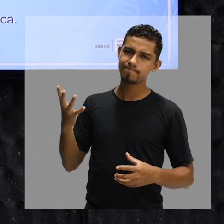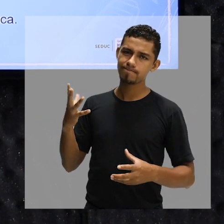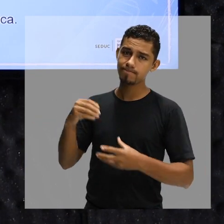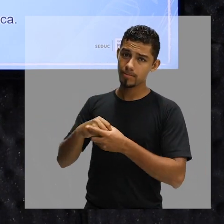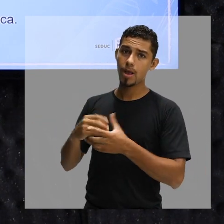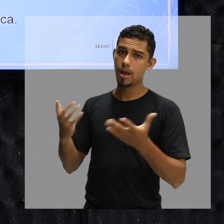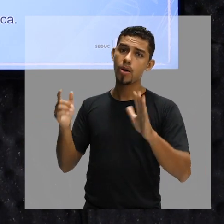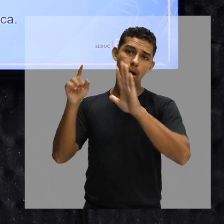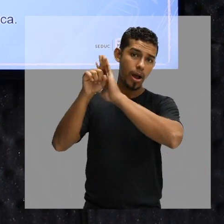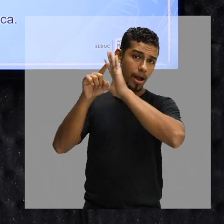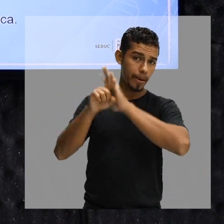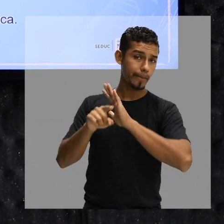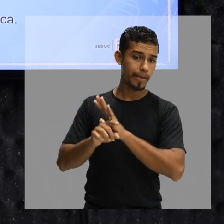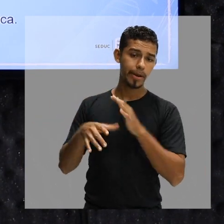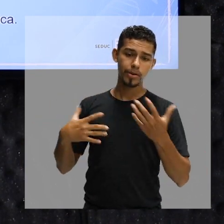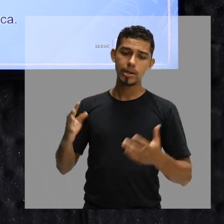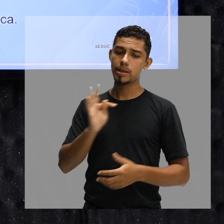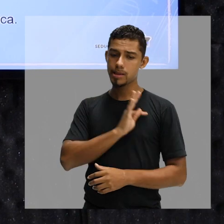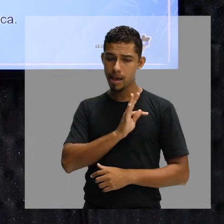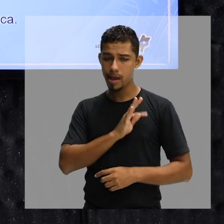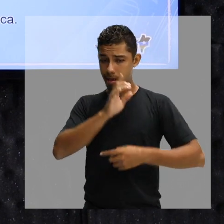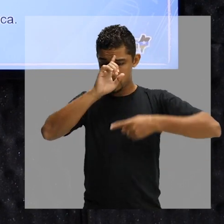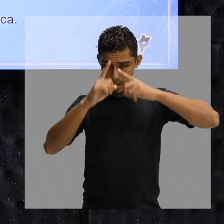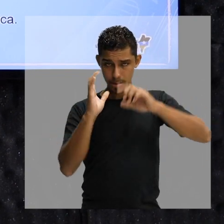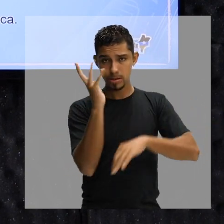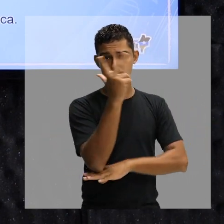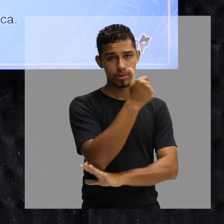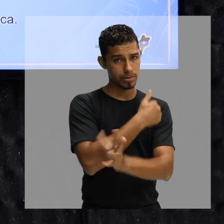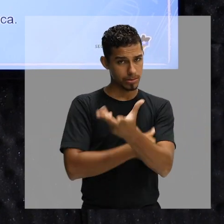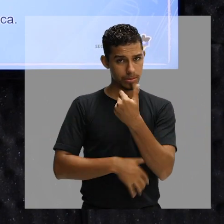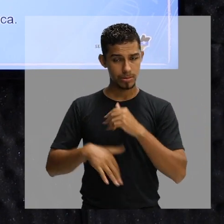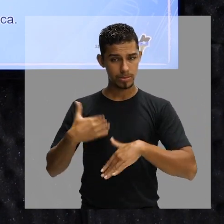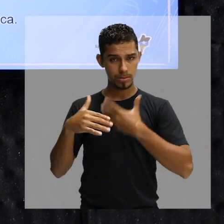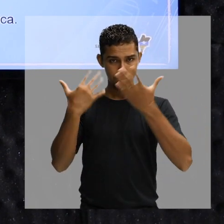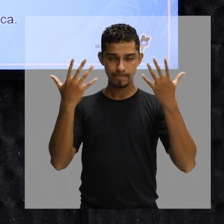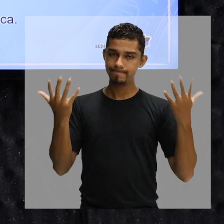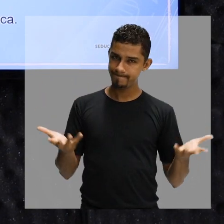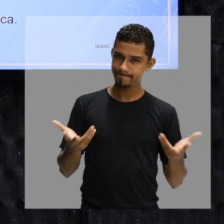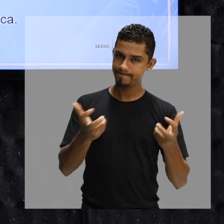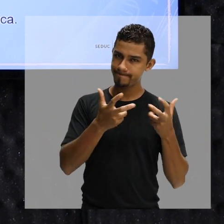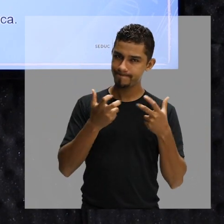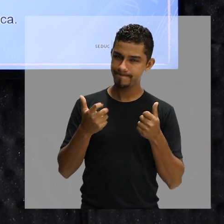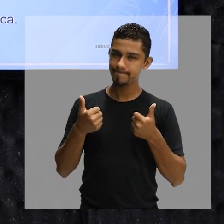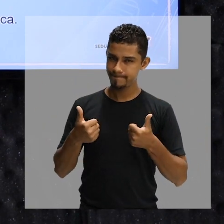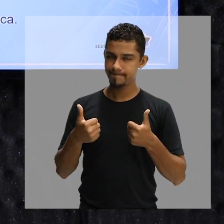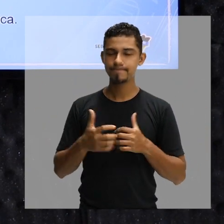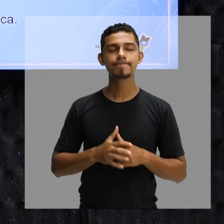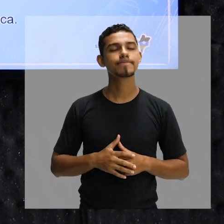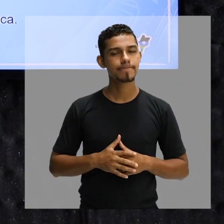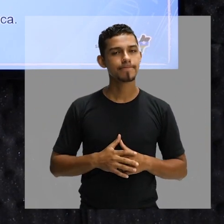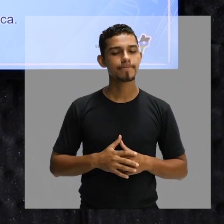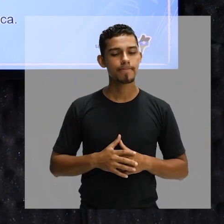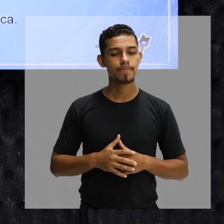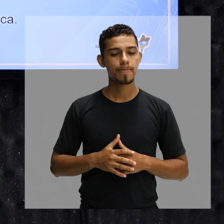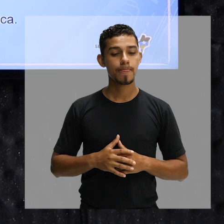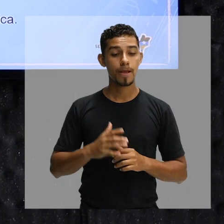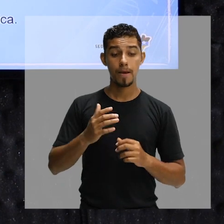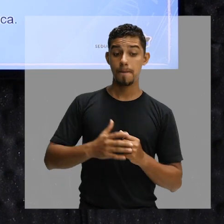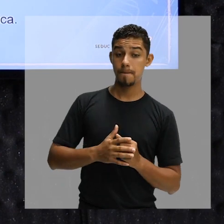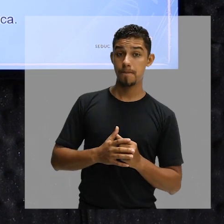tá, a ver com este elemento das técnicas e a dominação da natureza. Correto? O surgimento do estilo